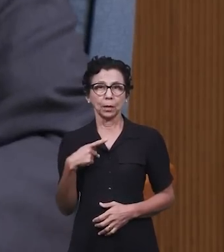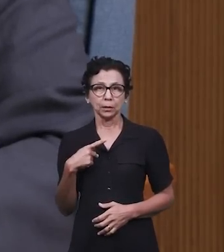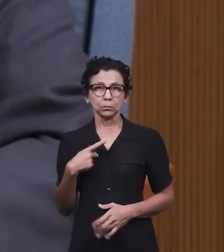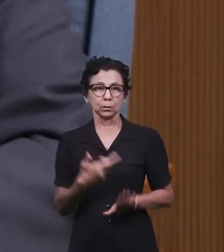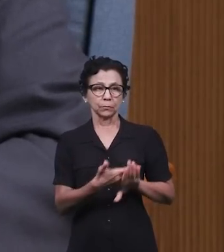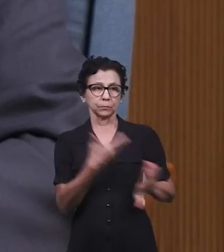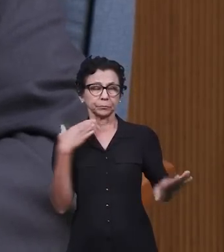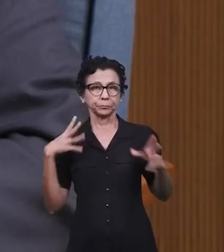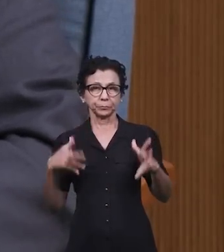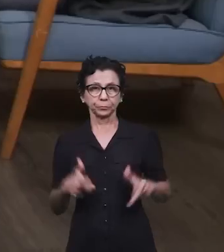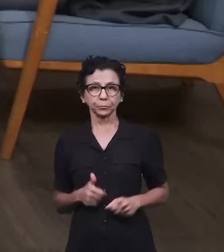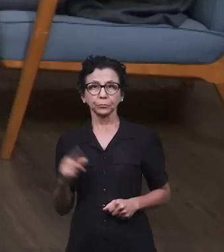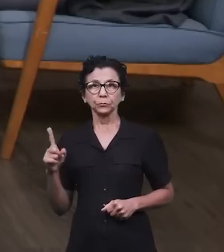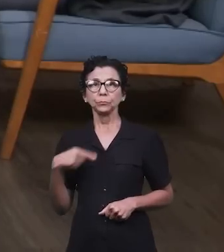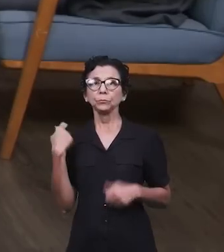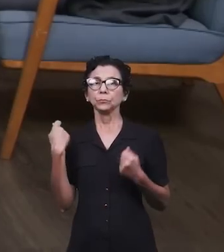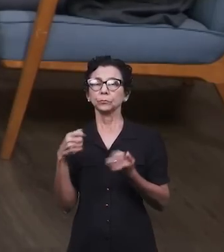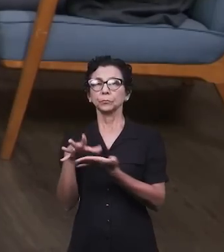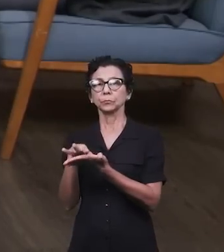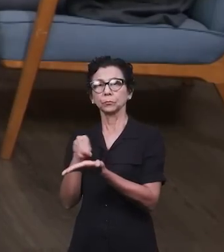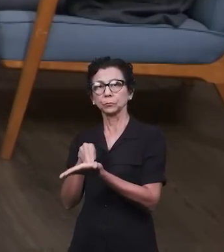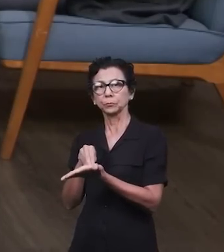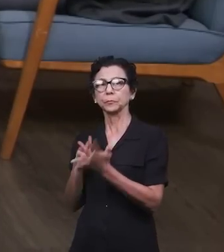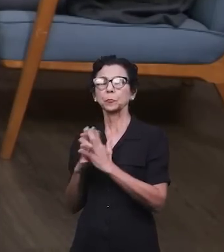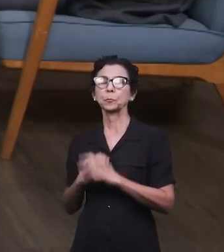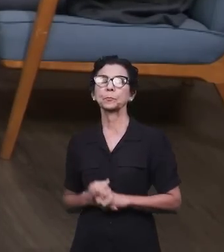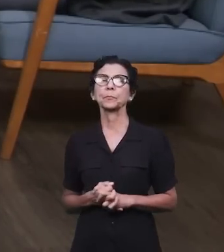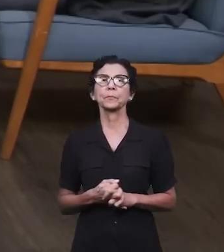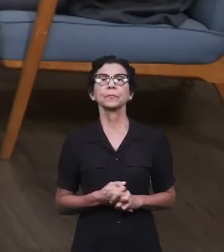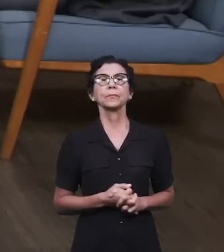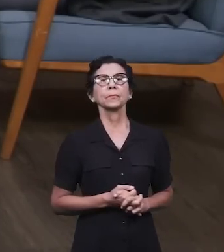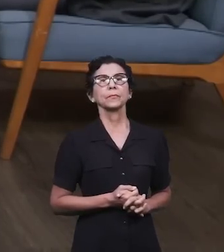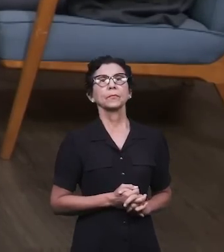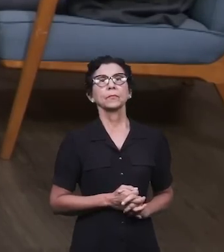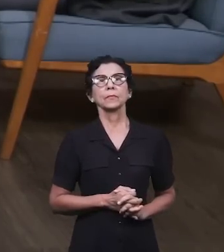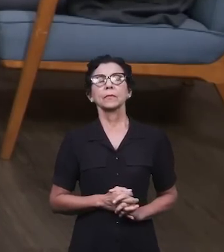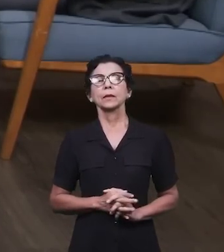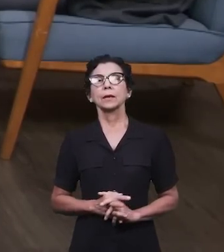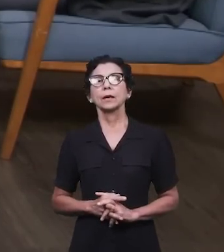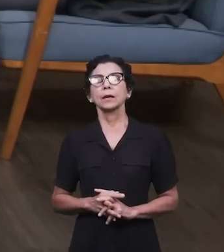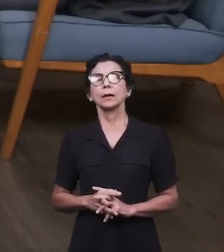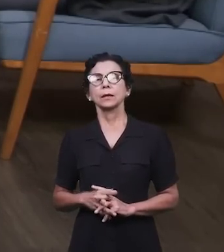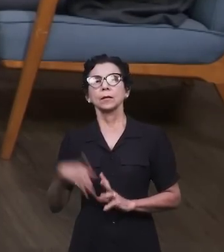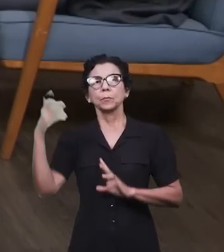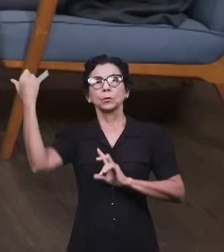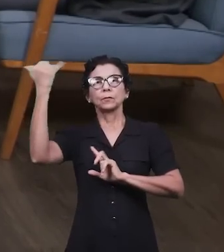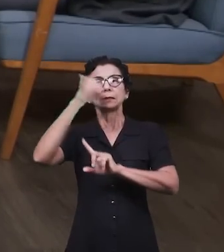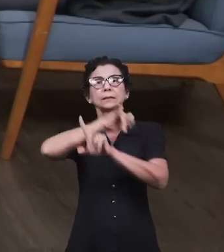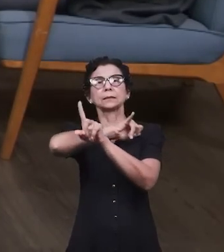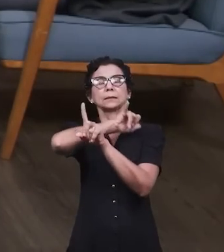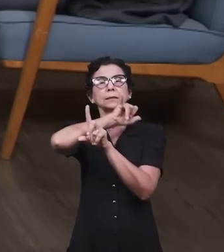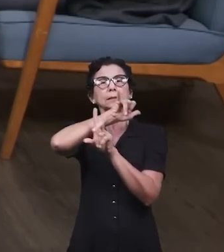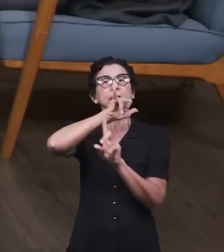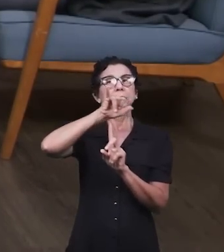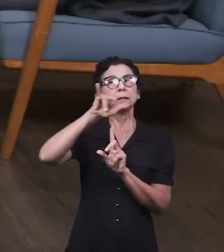viver. Glória a Deus. Você quer comentar, Daniel? O controle, né, como o Sérgio falou, o controle da profecia